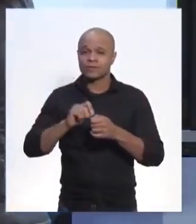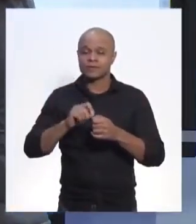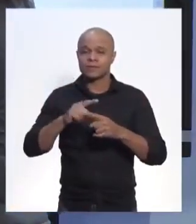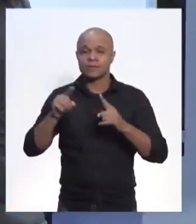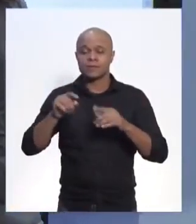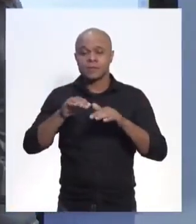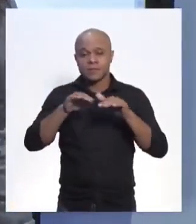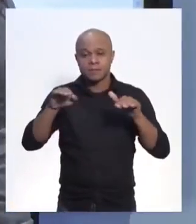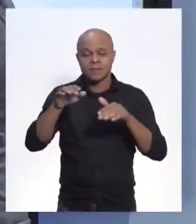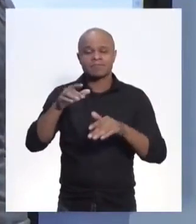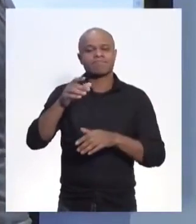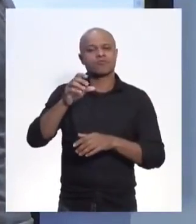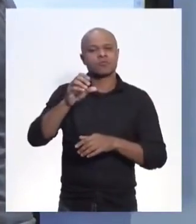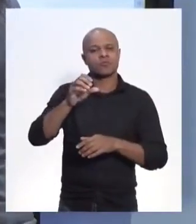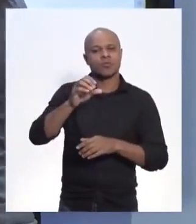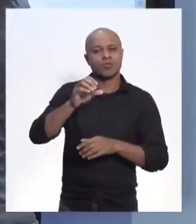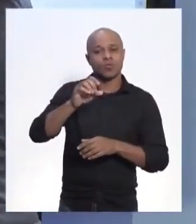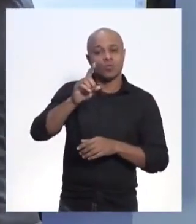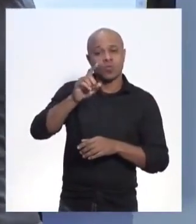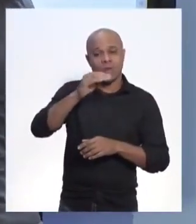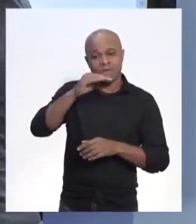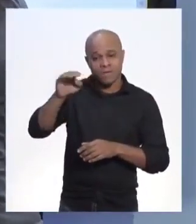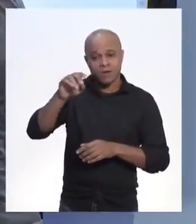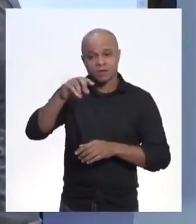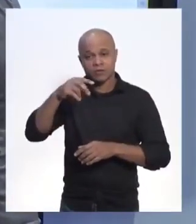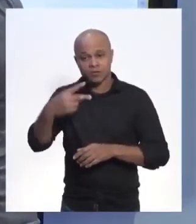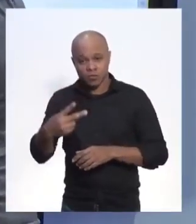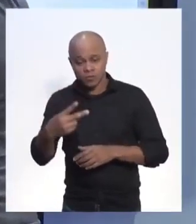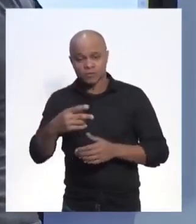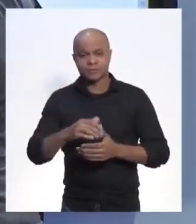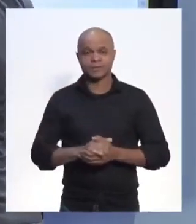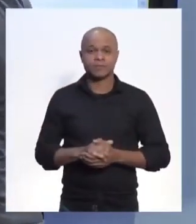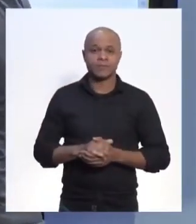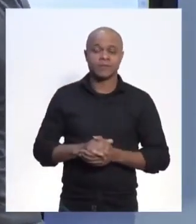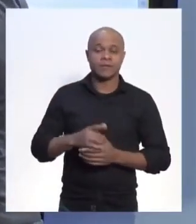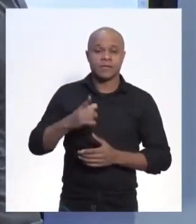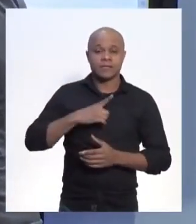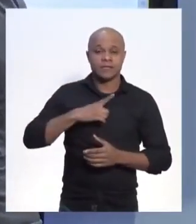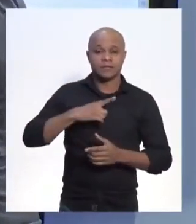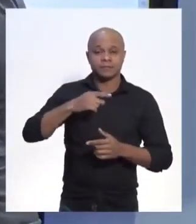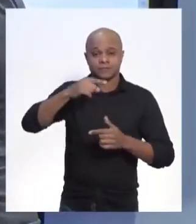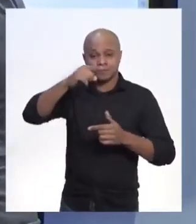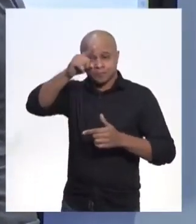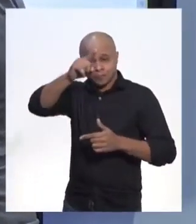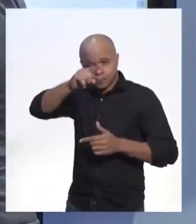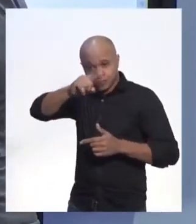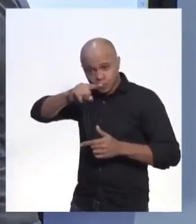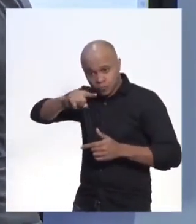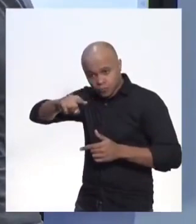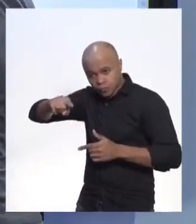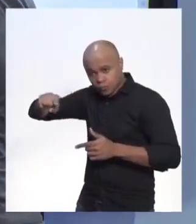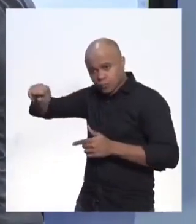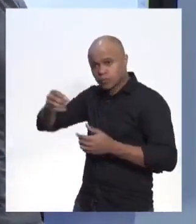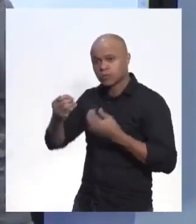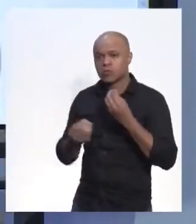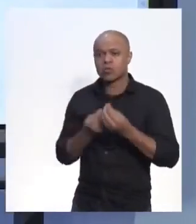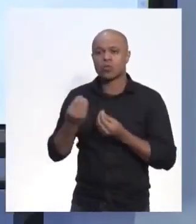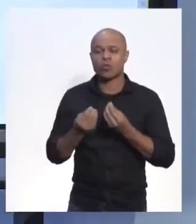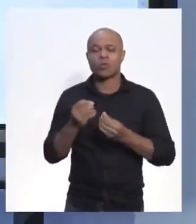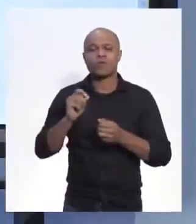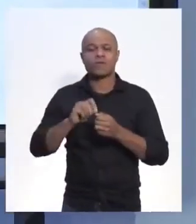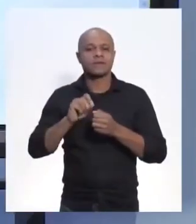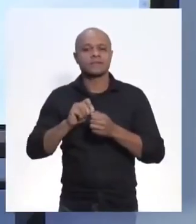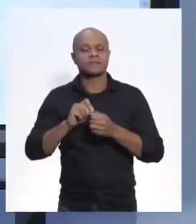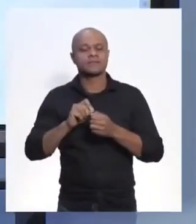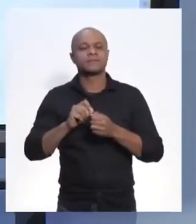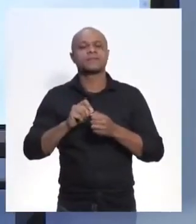verdade, é um meio, é uma função decrescente, a gente vai ter um gráfico descendo. Então, como que você vai fazer isso? Você vai ligar esses